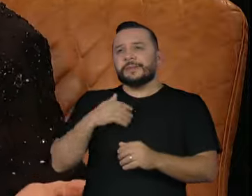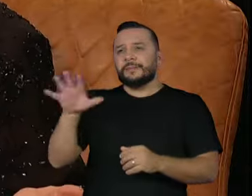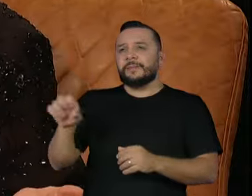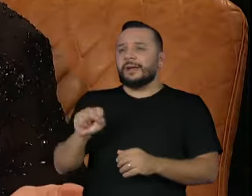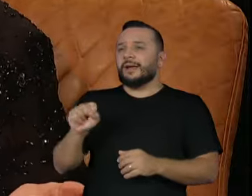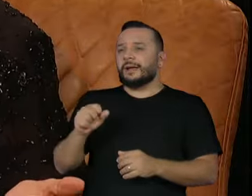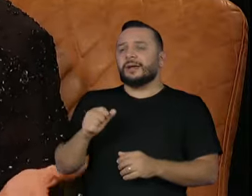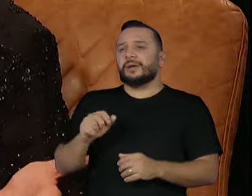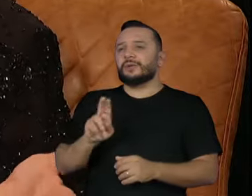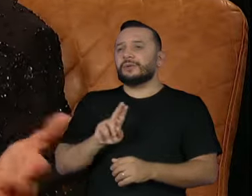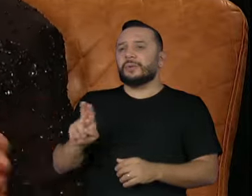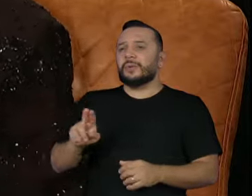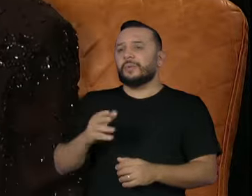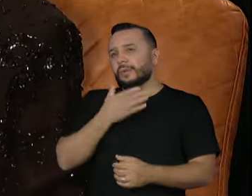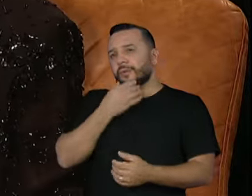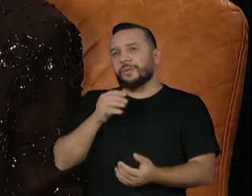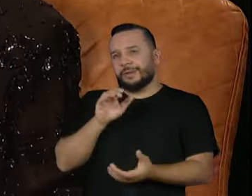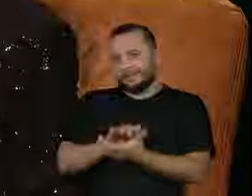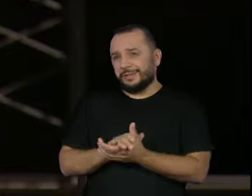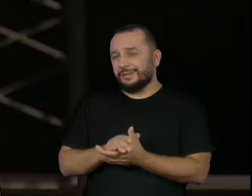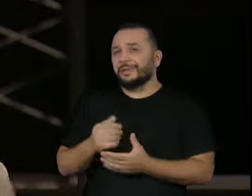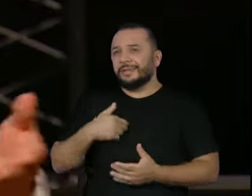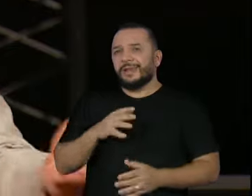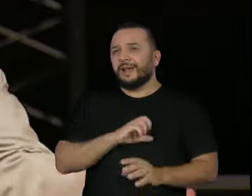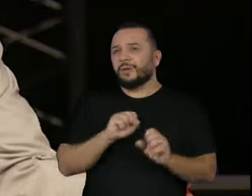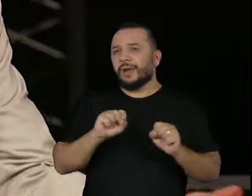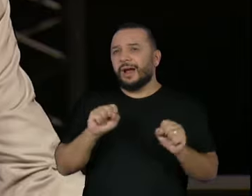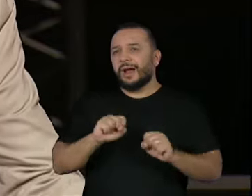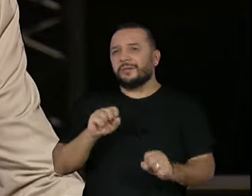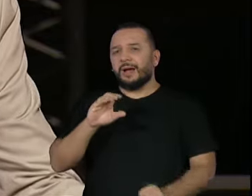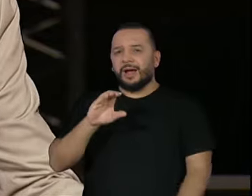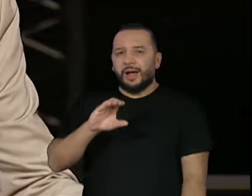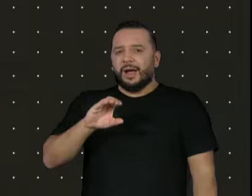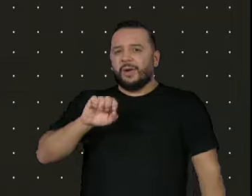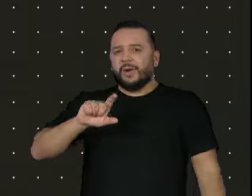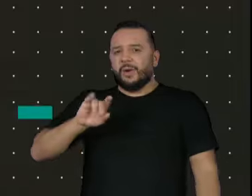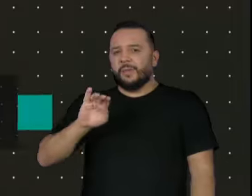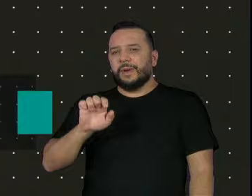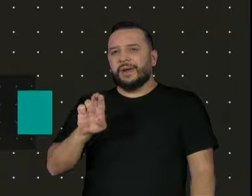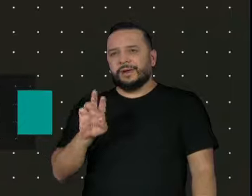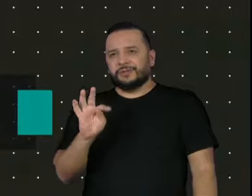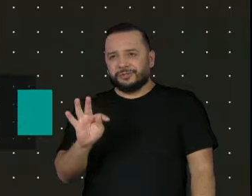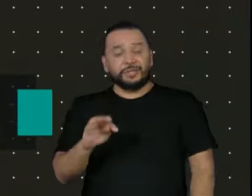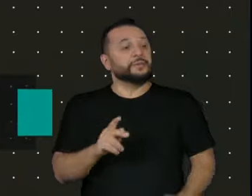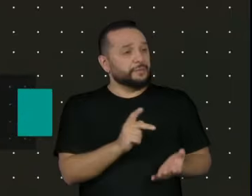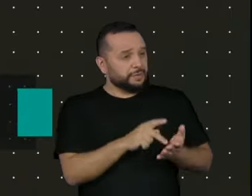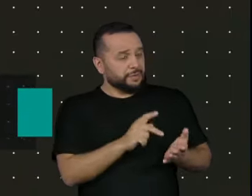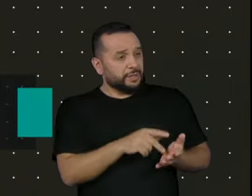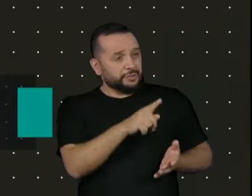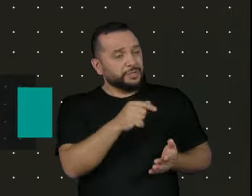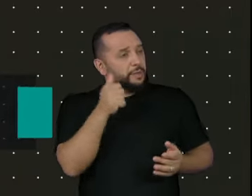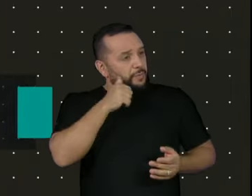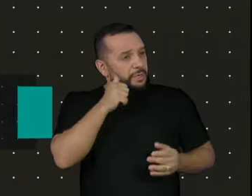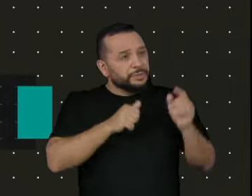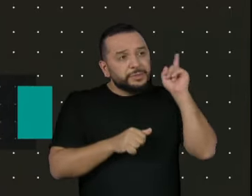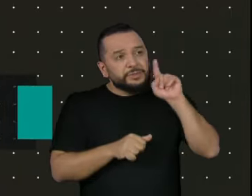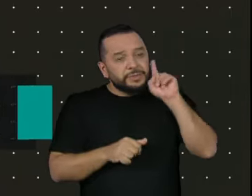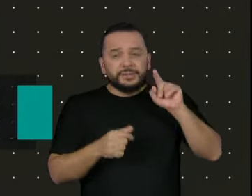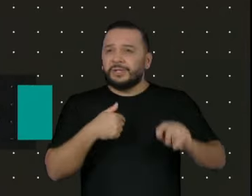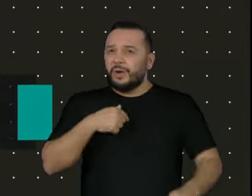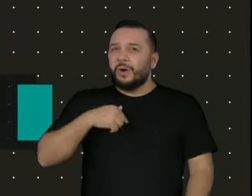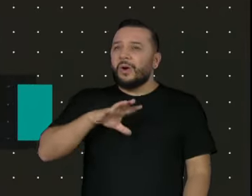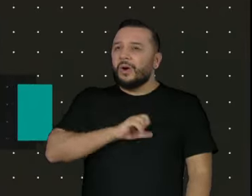adorava Claudete Colbert, né? E Era uma atriz americana. Exatamente. Linda. E eu gosto muito de franja. Eu